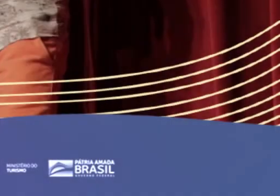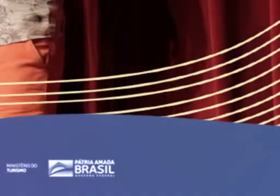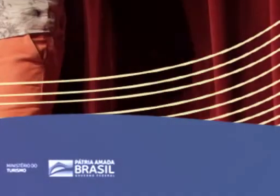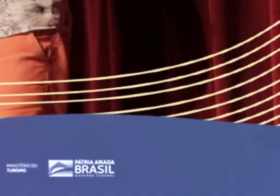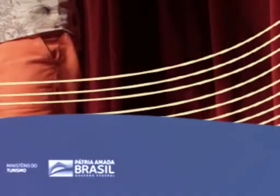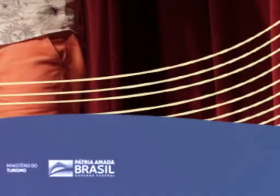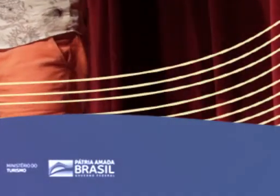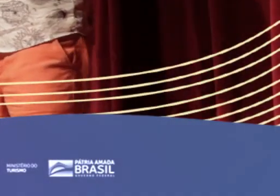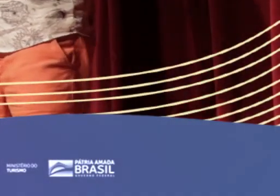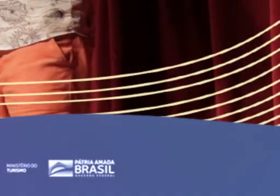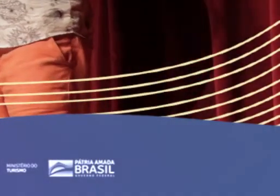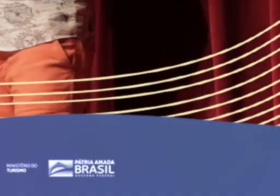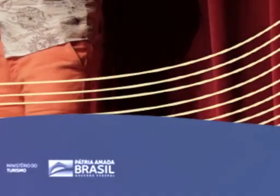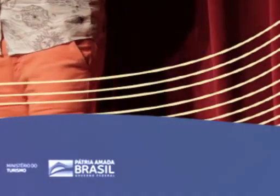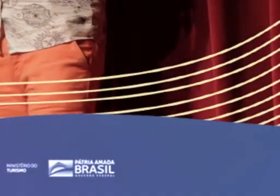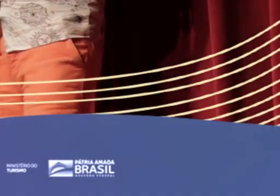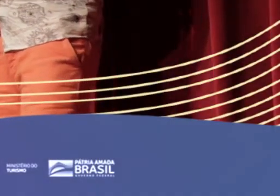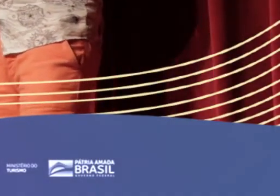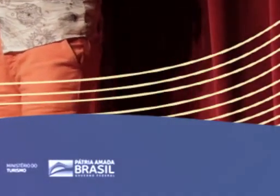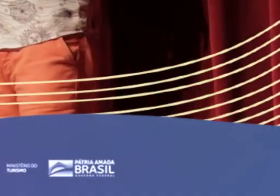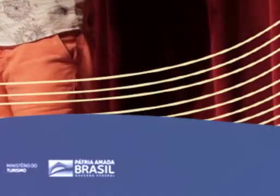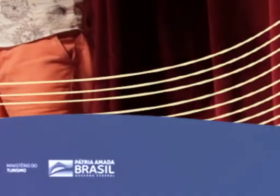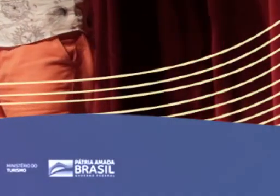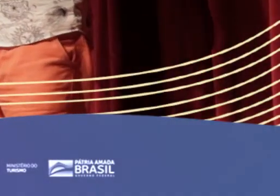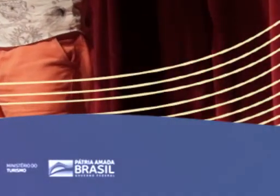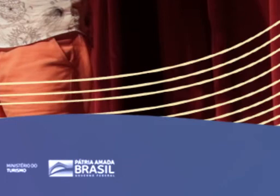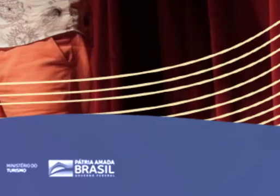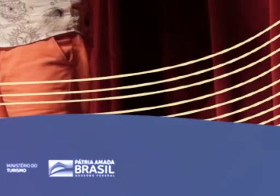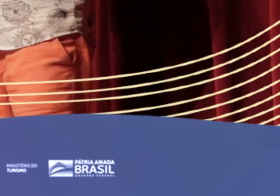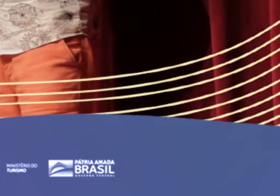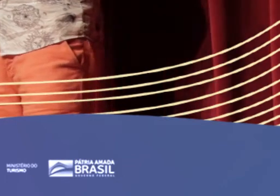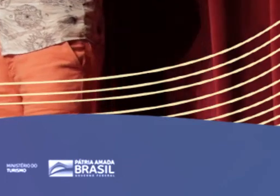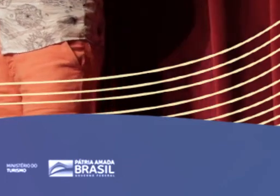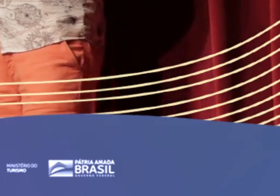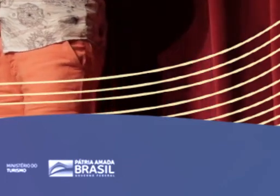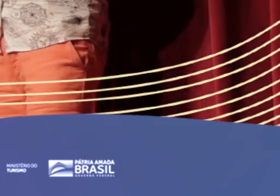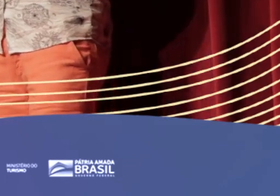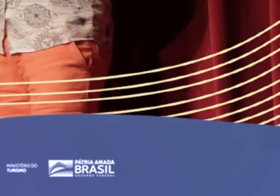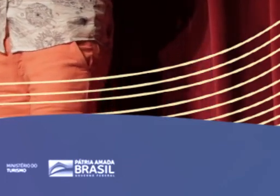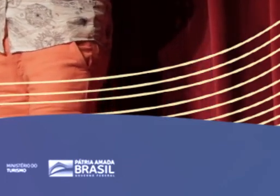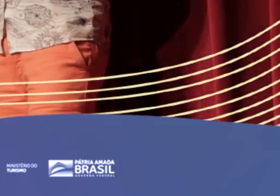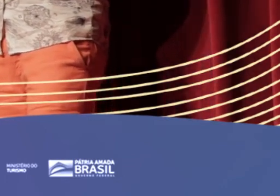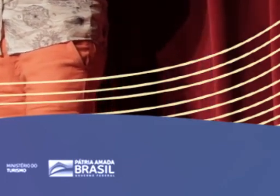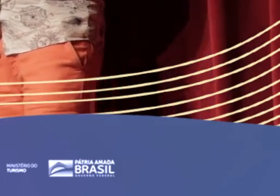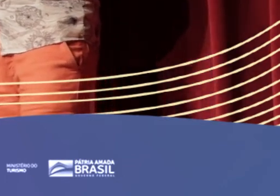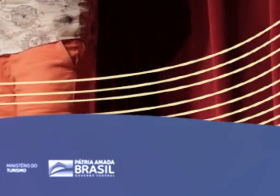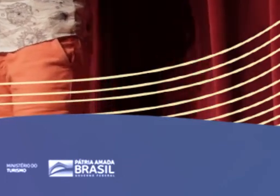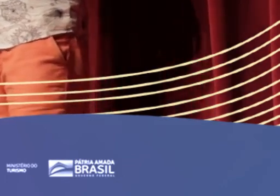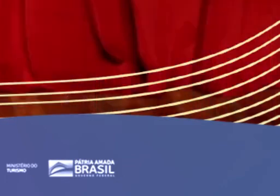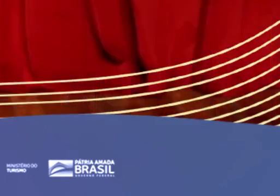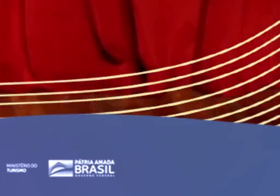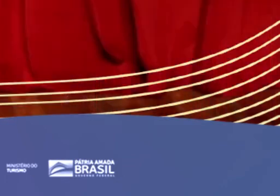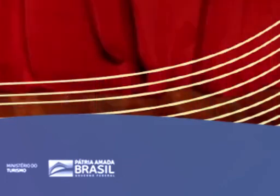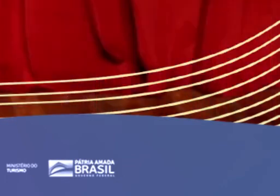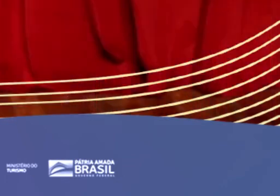Estamos aqui, desta vez, para encerrar esse lindo festival que aconteceu aqui no Cine Teatro Samuel Campelo,